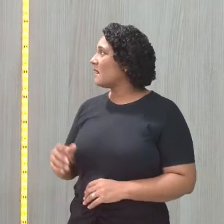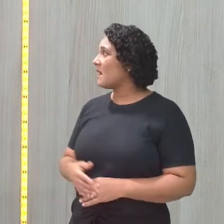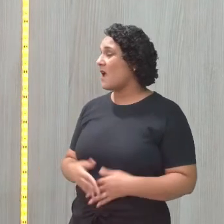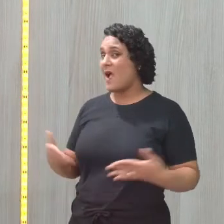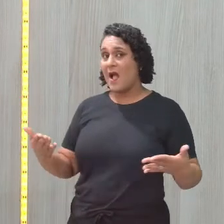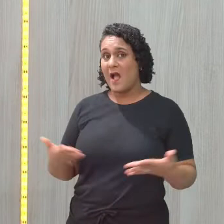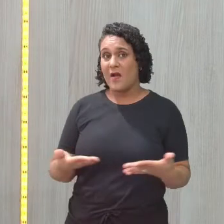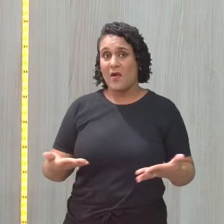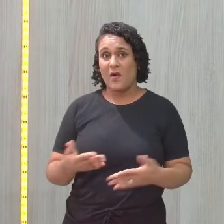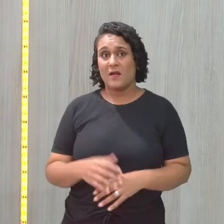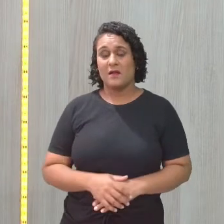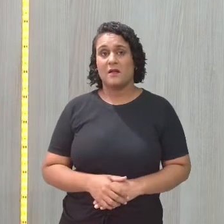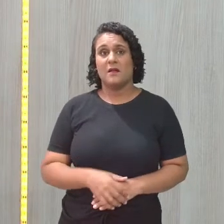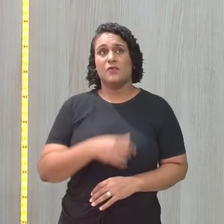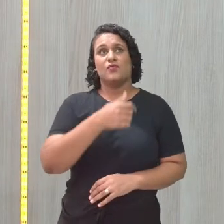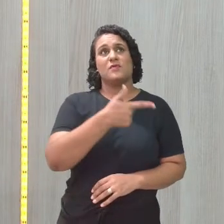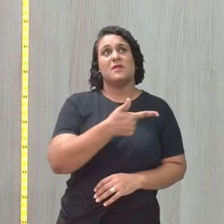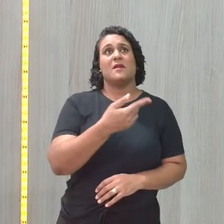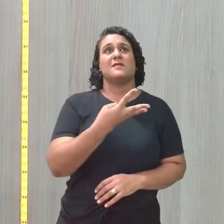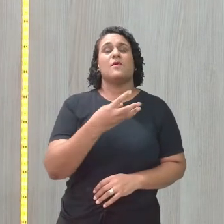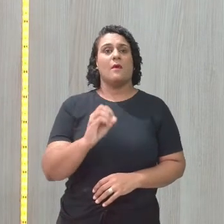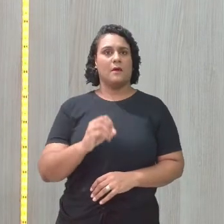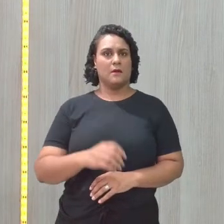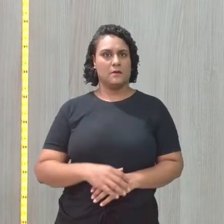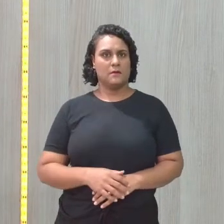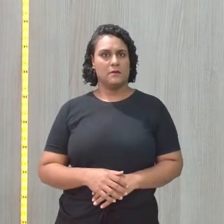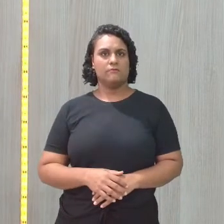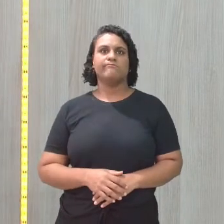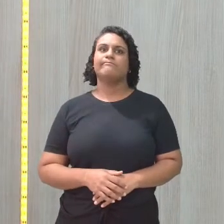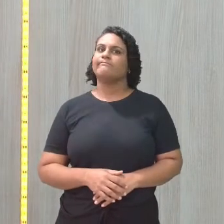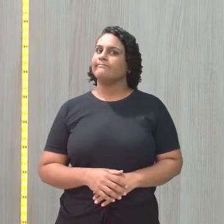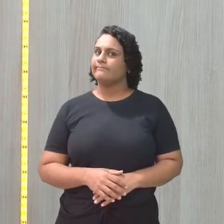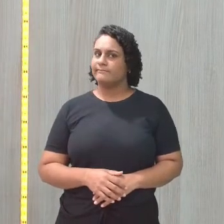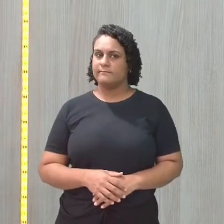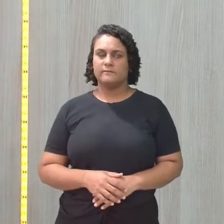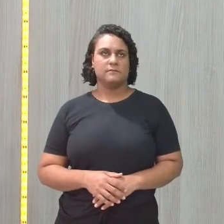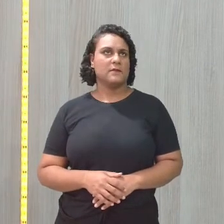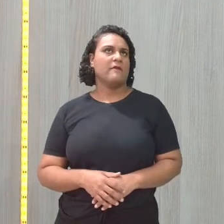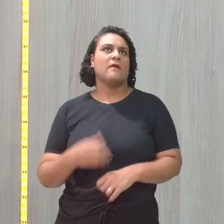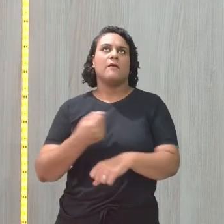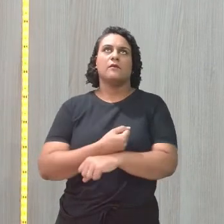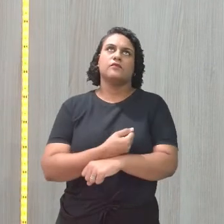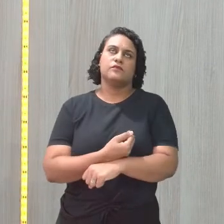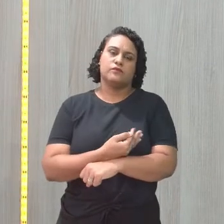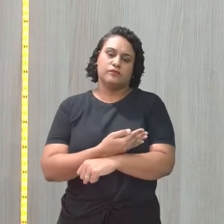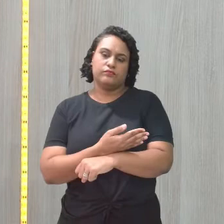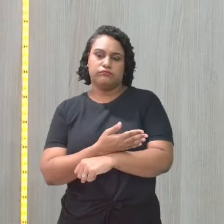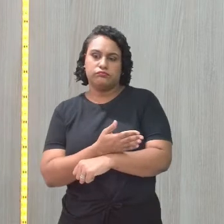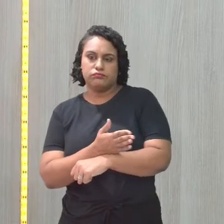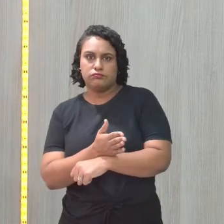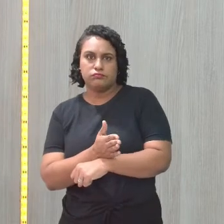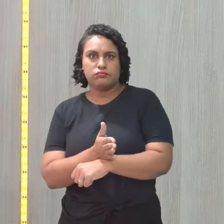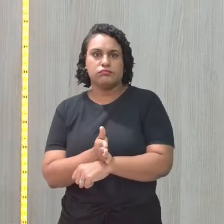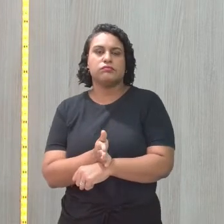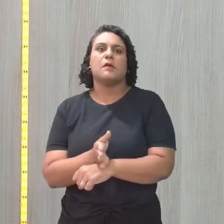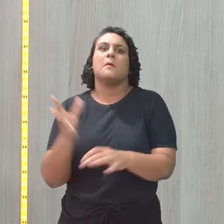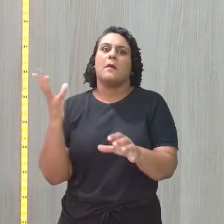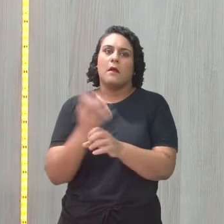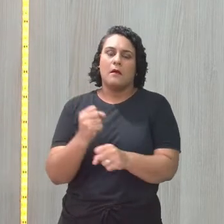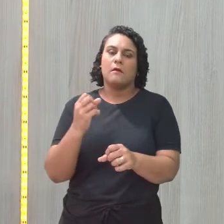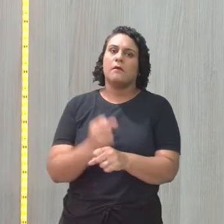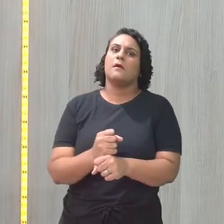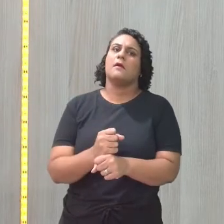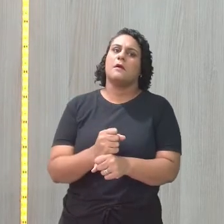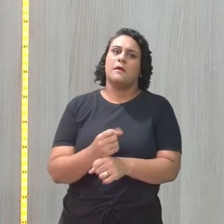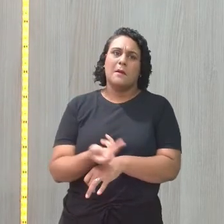fatores primos 240. Pronto, você vai passar a vida inteira, né? Procurando 2